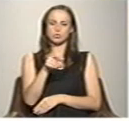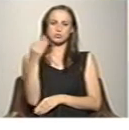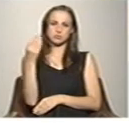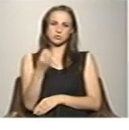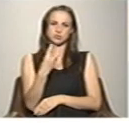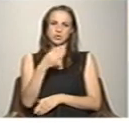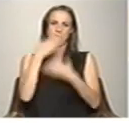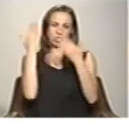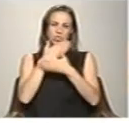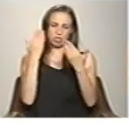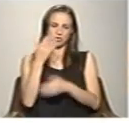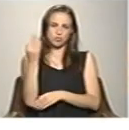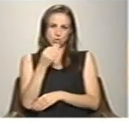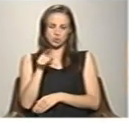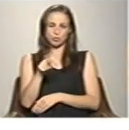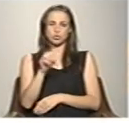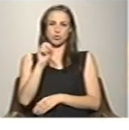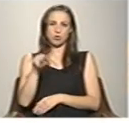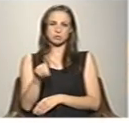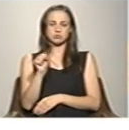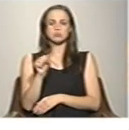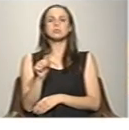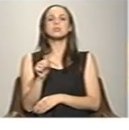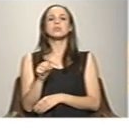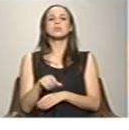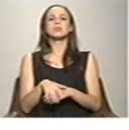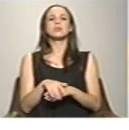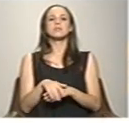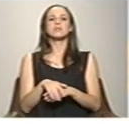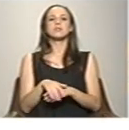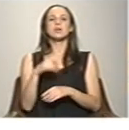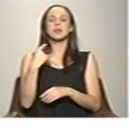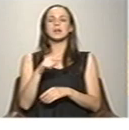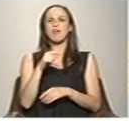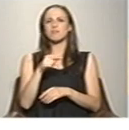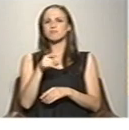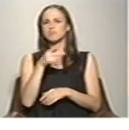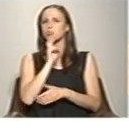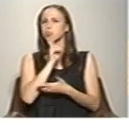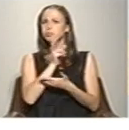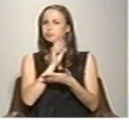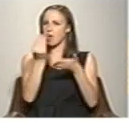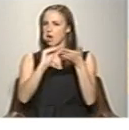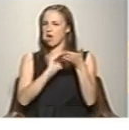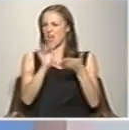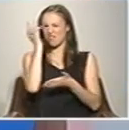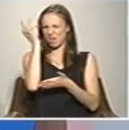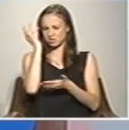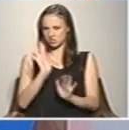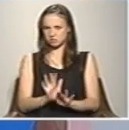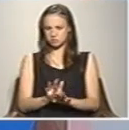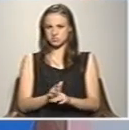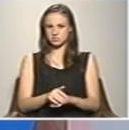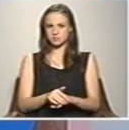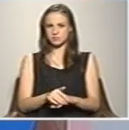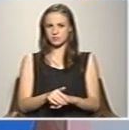porto.3daystartup.org. Portanto, as pessoas depois na parte das candidaturas têm um formulário muito fácil de preencher, onde quem não tem, lá está, fazem